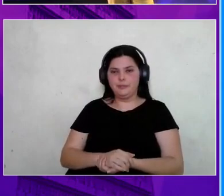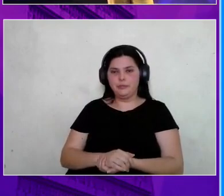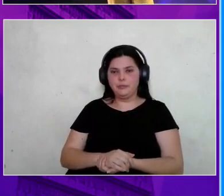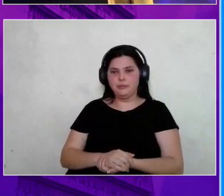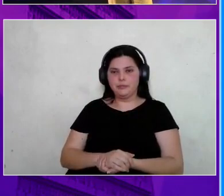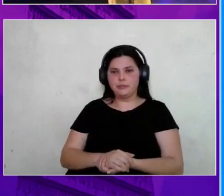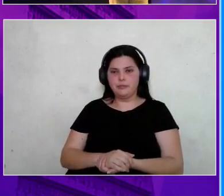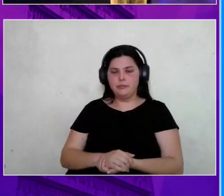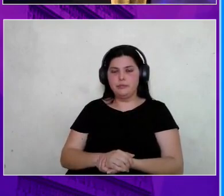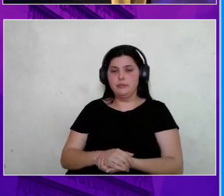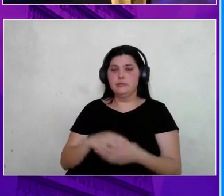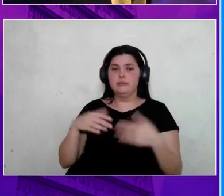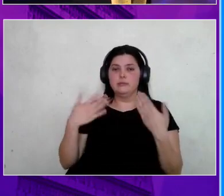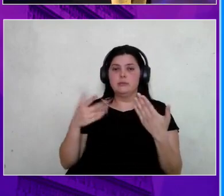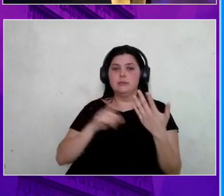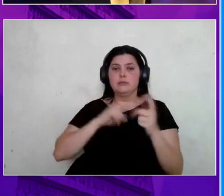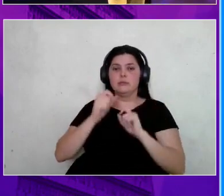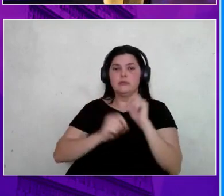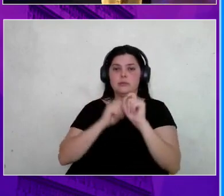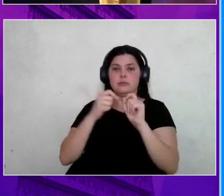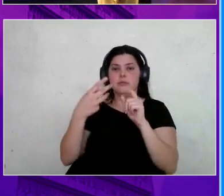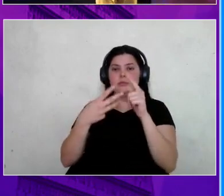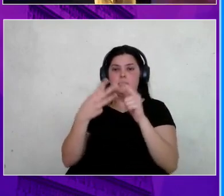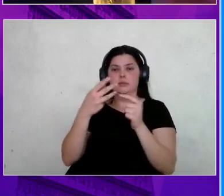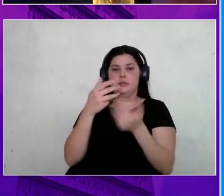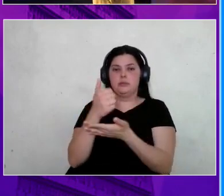Então, temos aqui os 3 pilares.